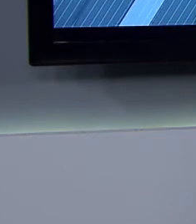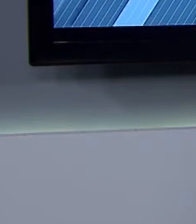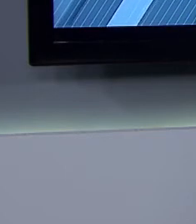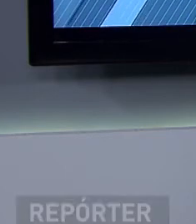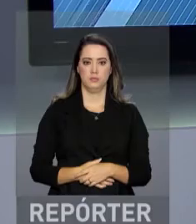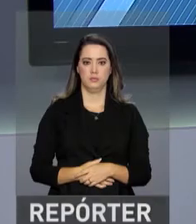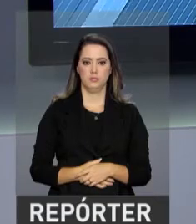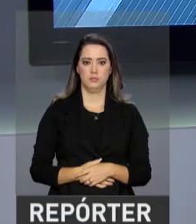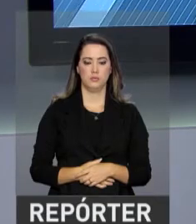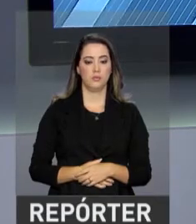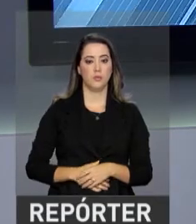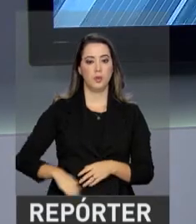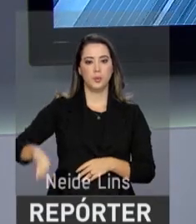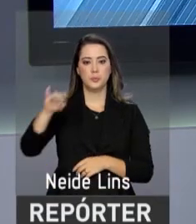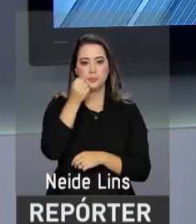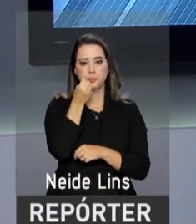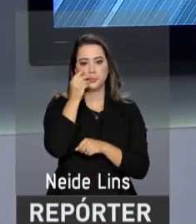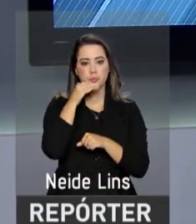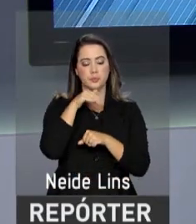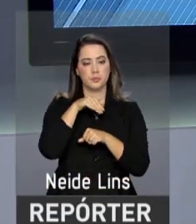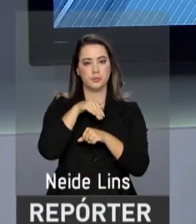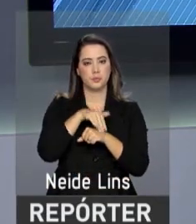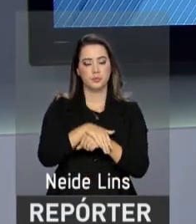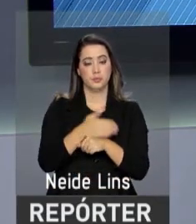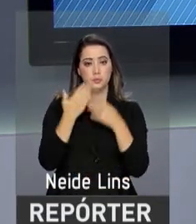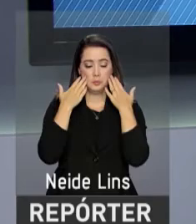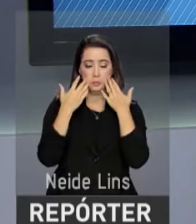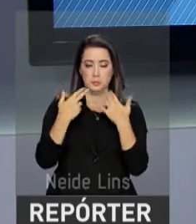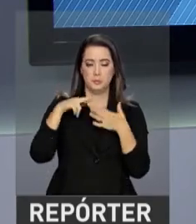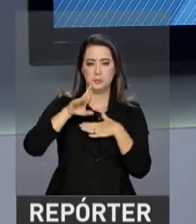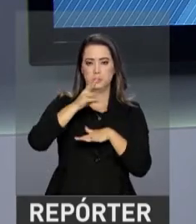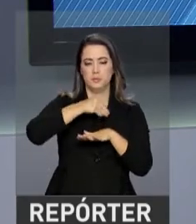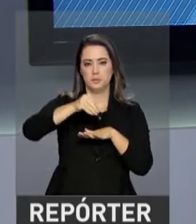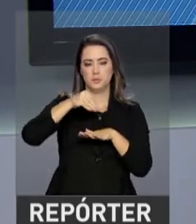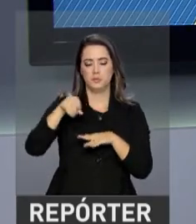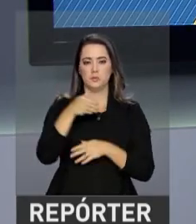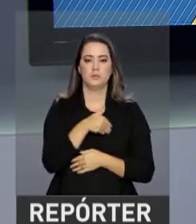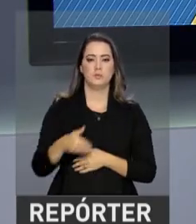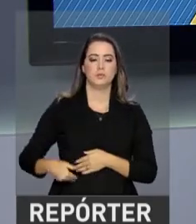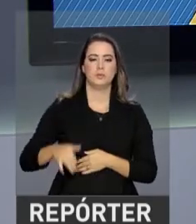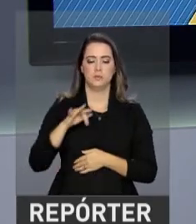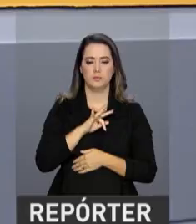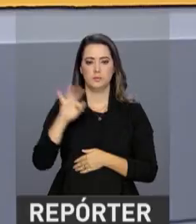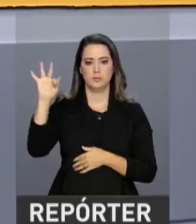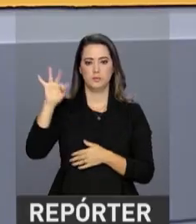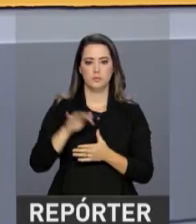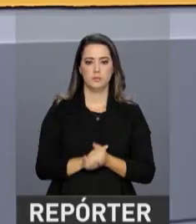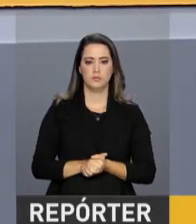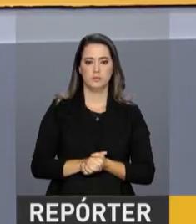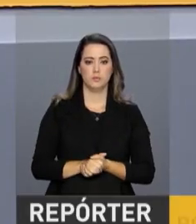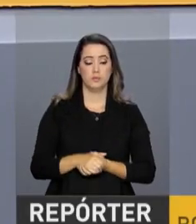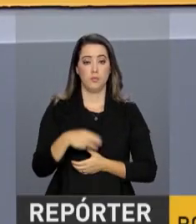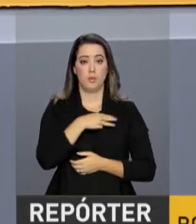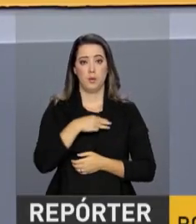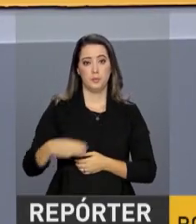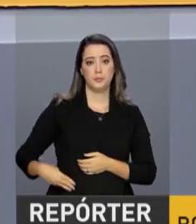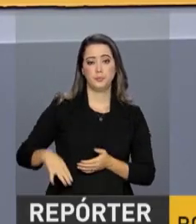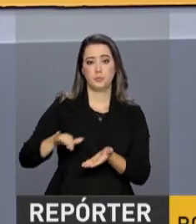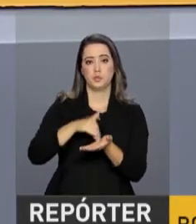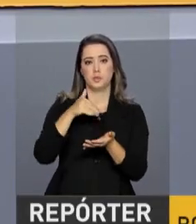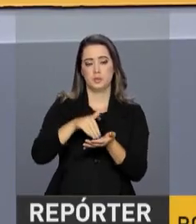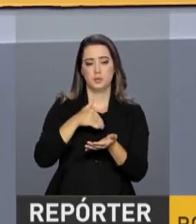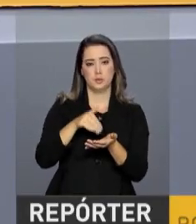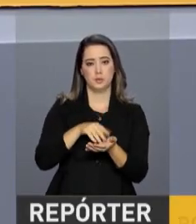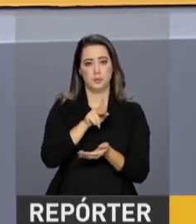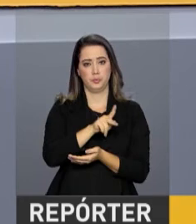olá boa noite começa agora o repórter nbr com as notícias do governo federal os ministros da secretaria geral